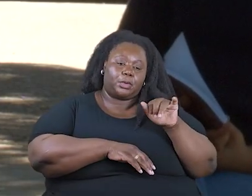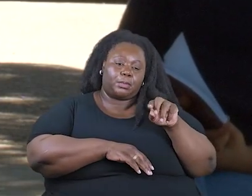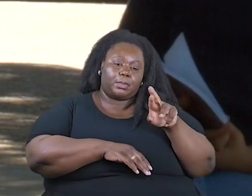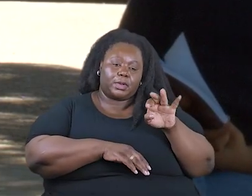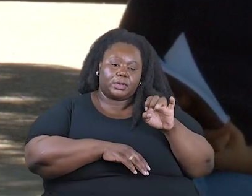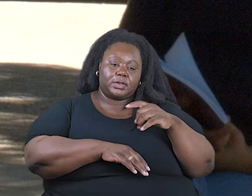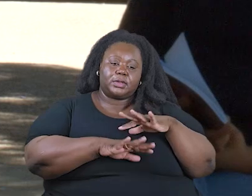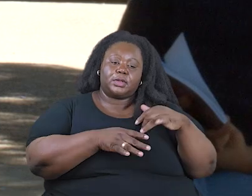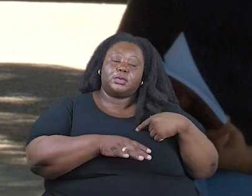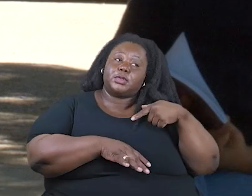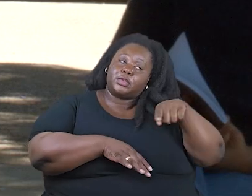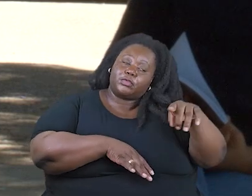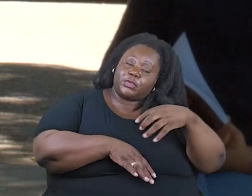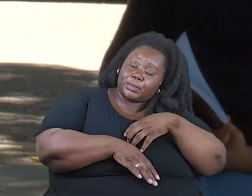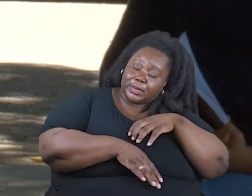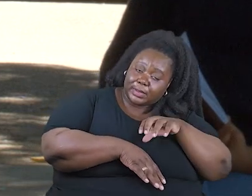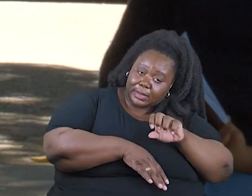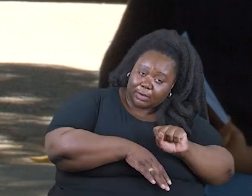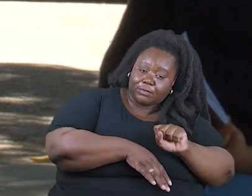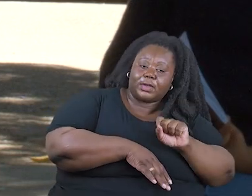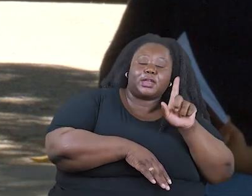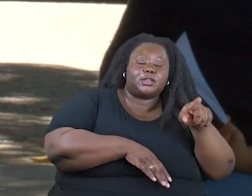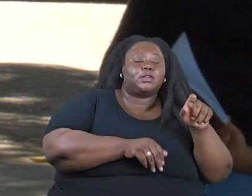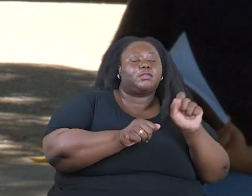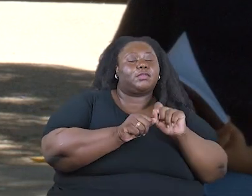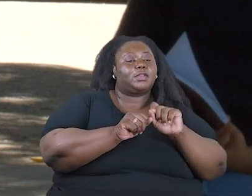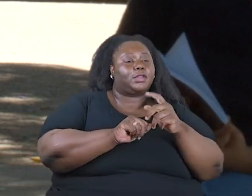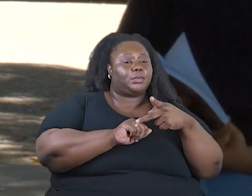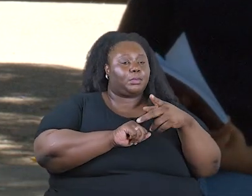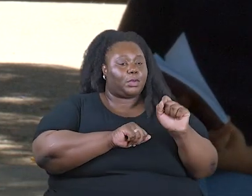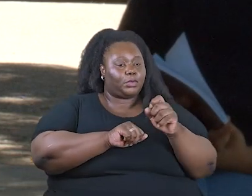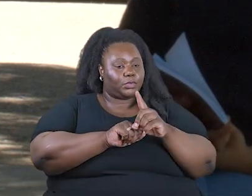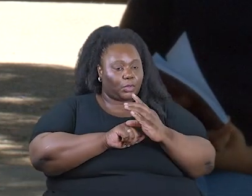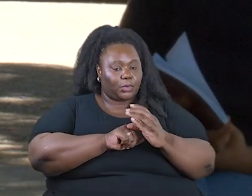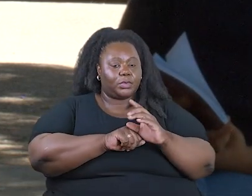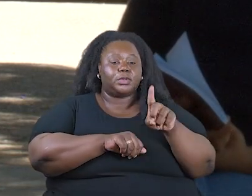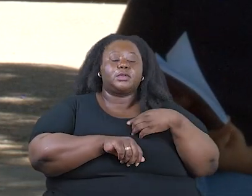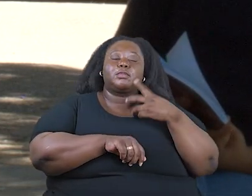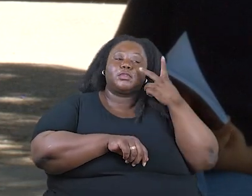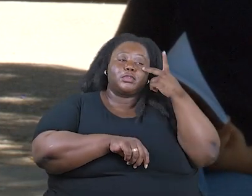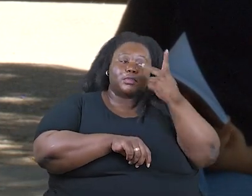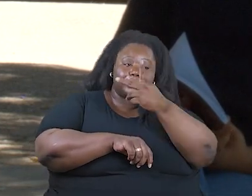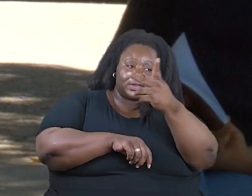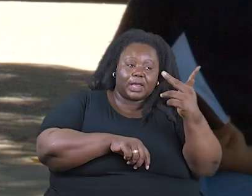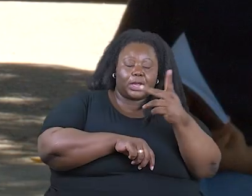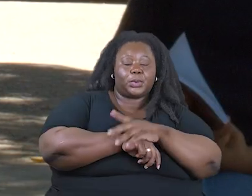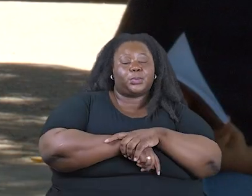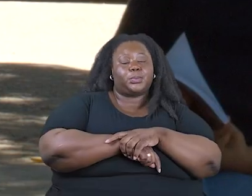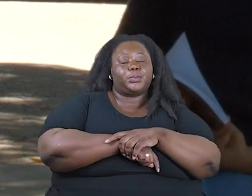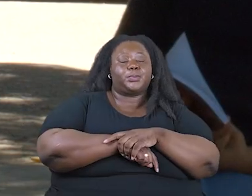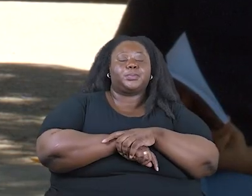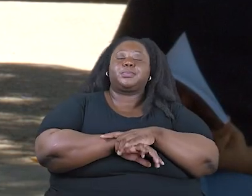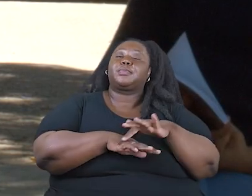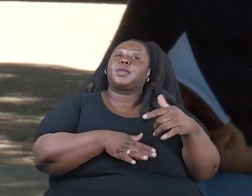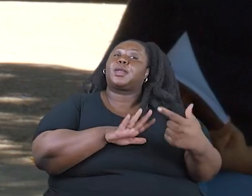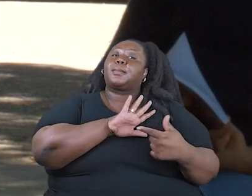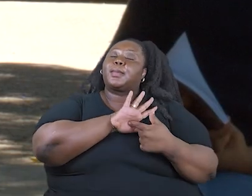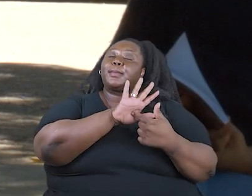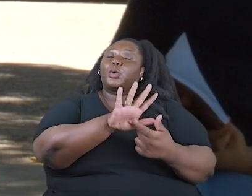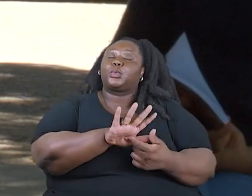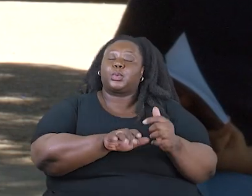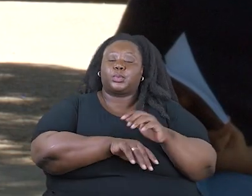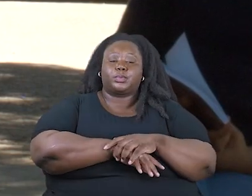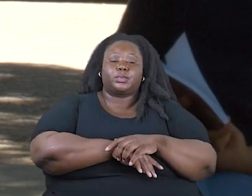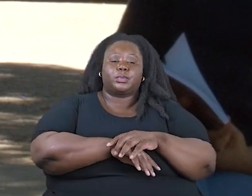Almandrade. Aí quando eu fui para Salvador fazer um pós-doutorado lá, eu fui visitá-lo. E